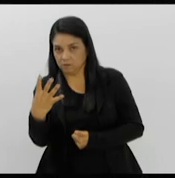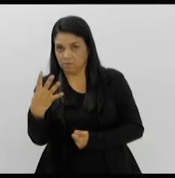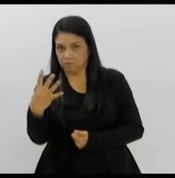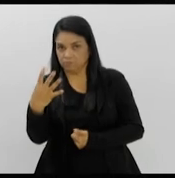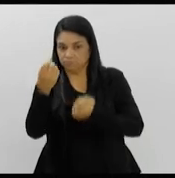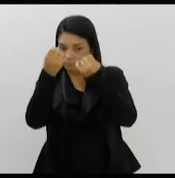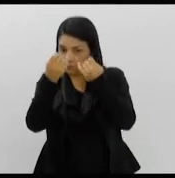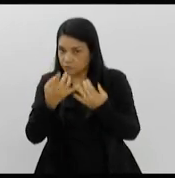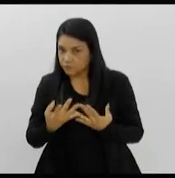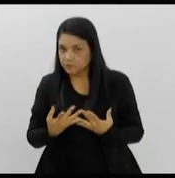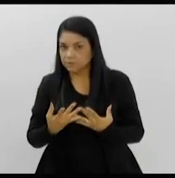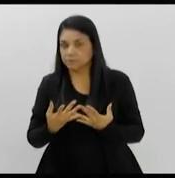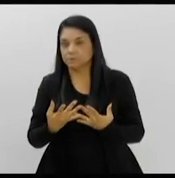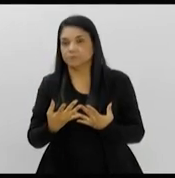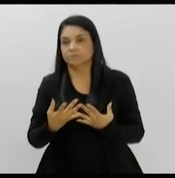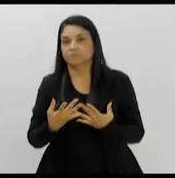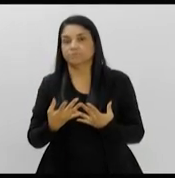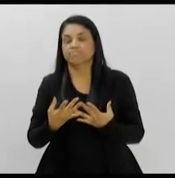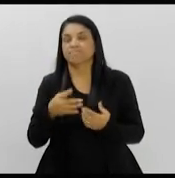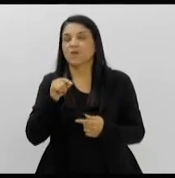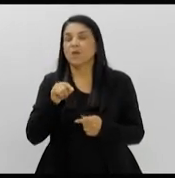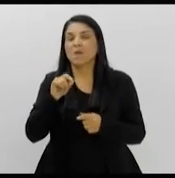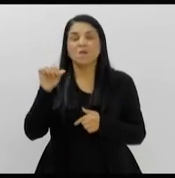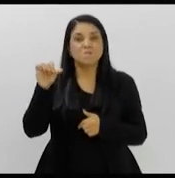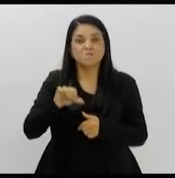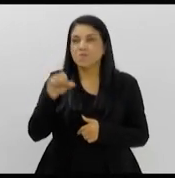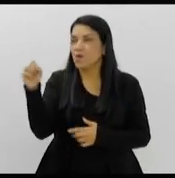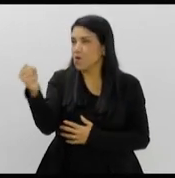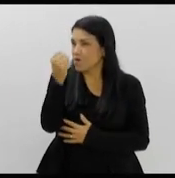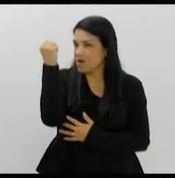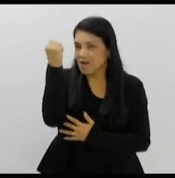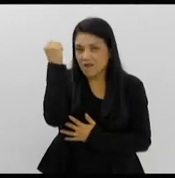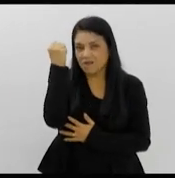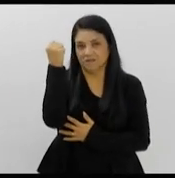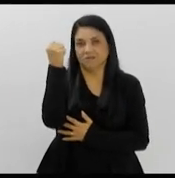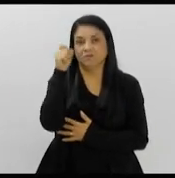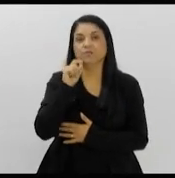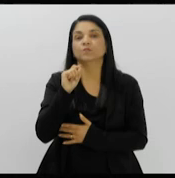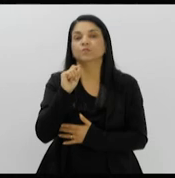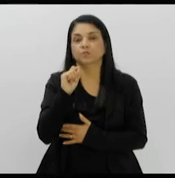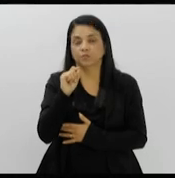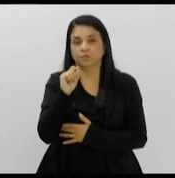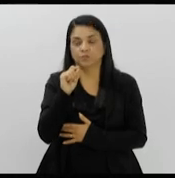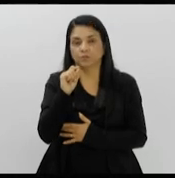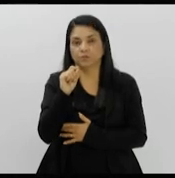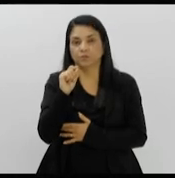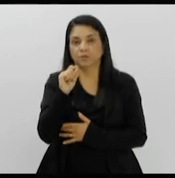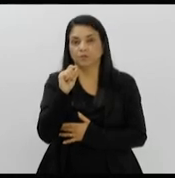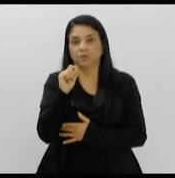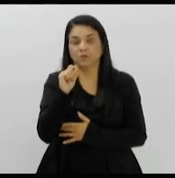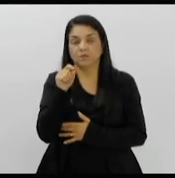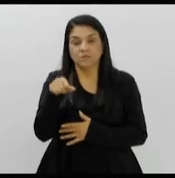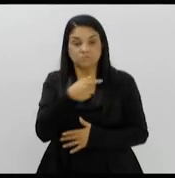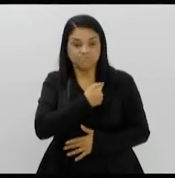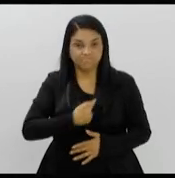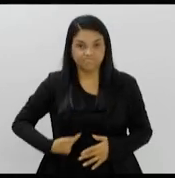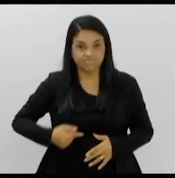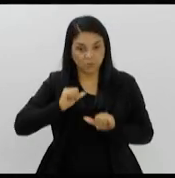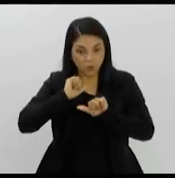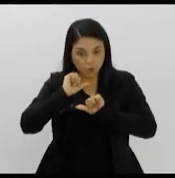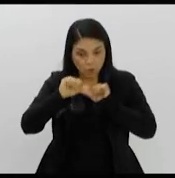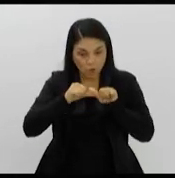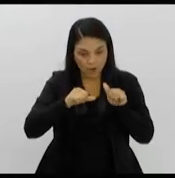194 mas é mais grave ainda senhora presidente que se ele troca essa fonte